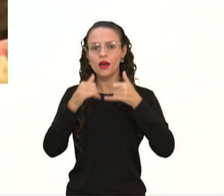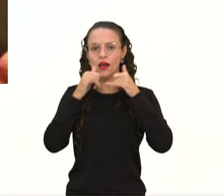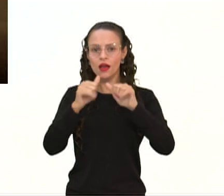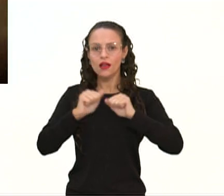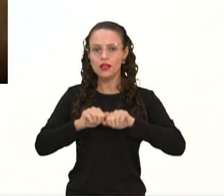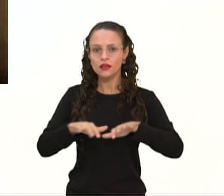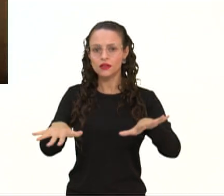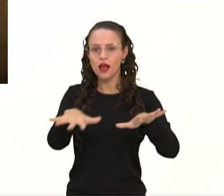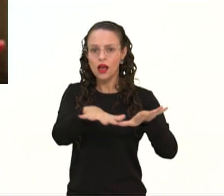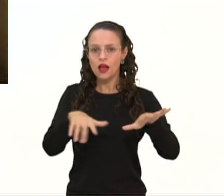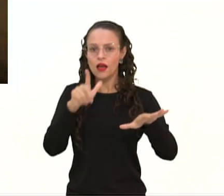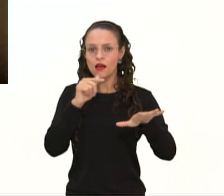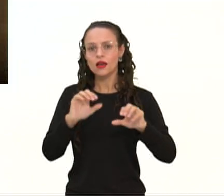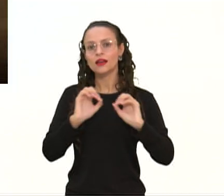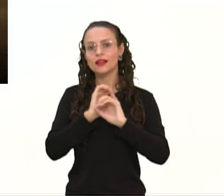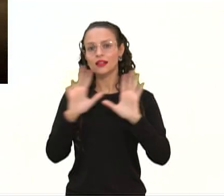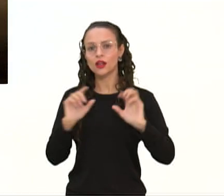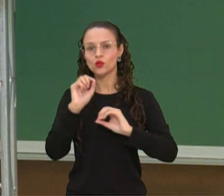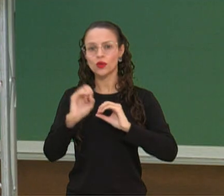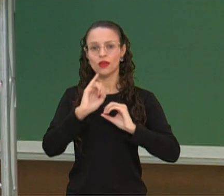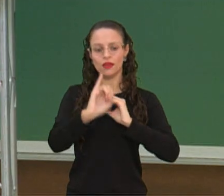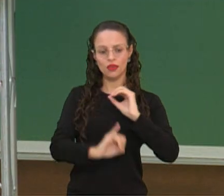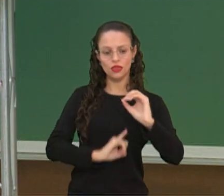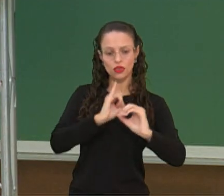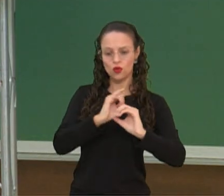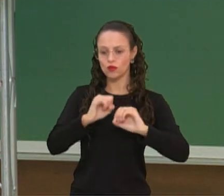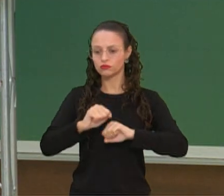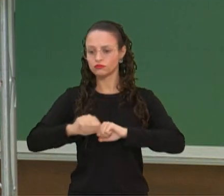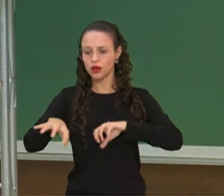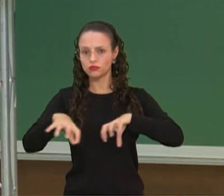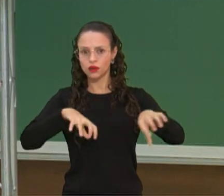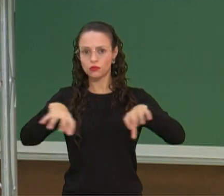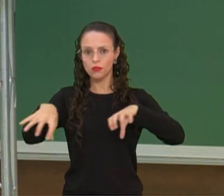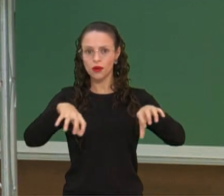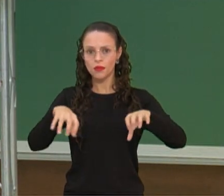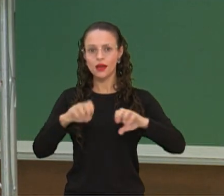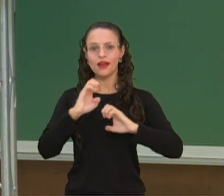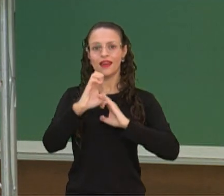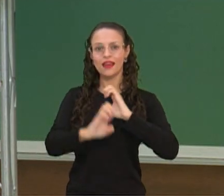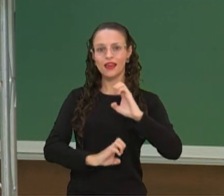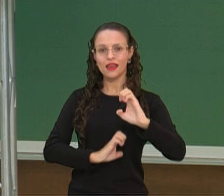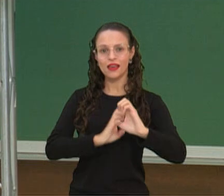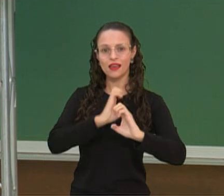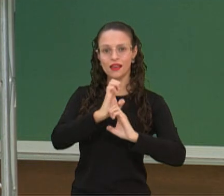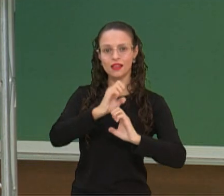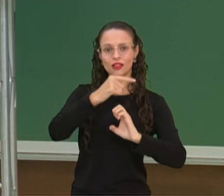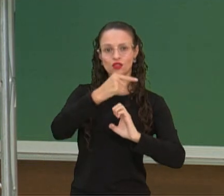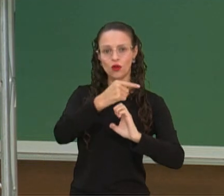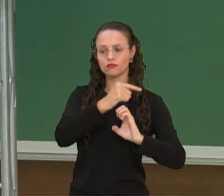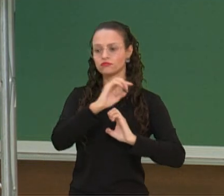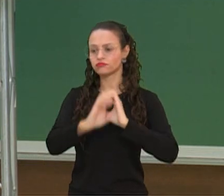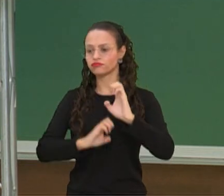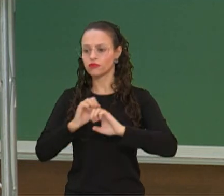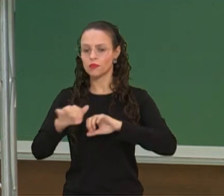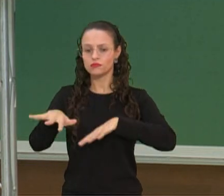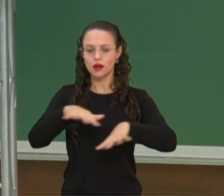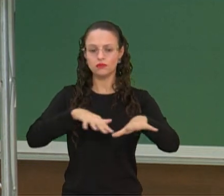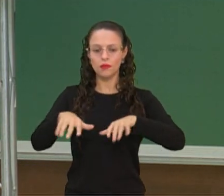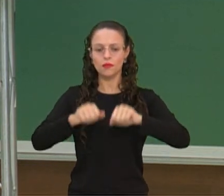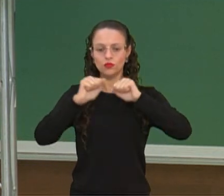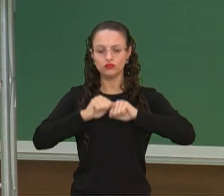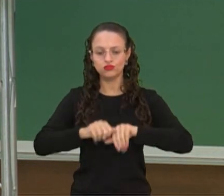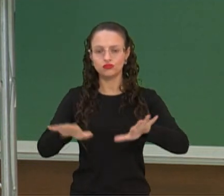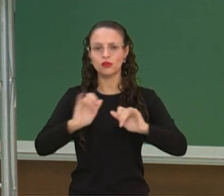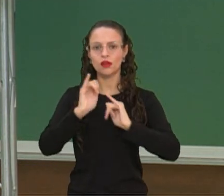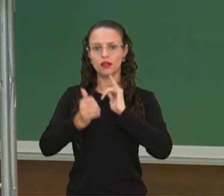Lógico, separou os íons, está tudo livre ali, tem elétron passeando e aí consegue conduzir a eletricidade. Reagem